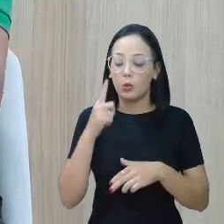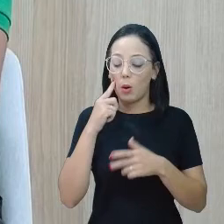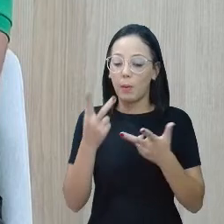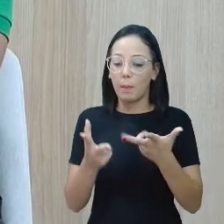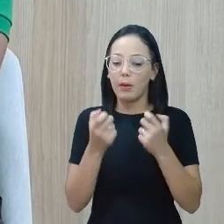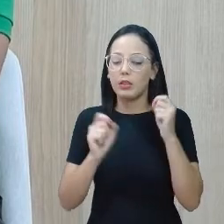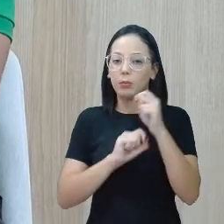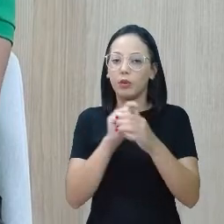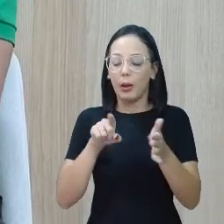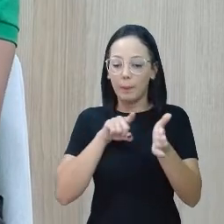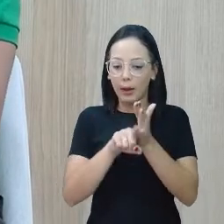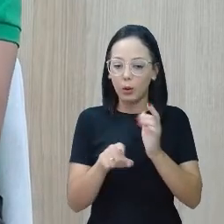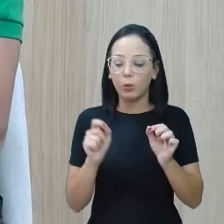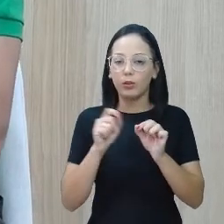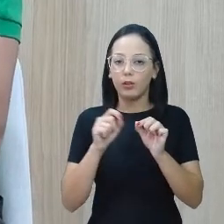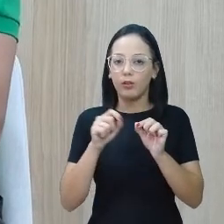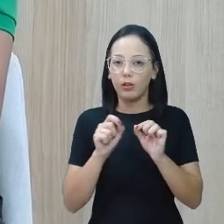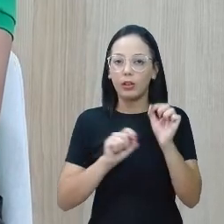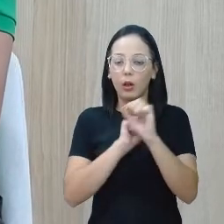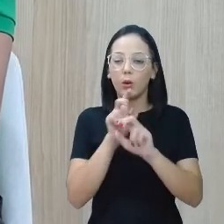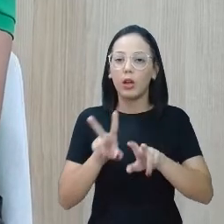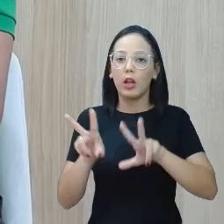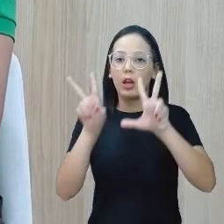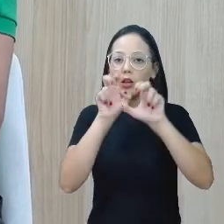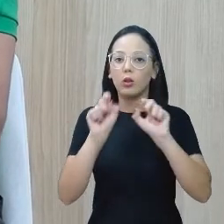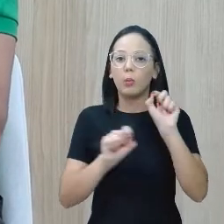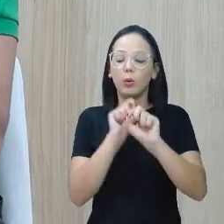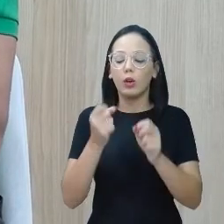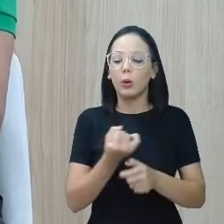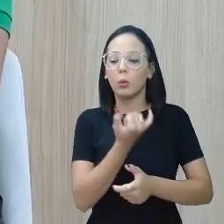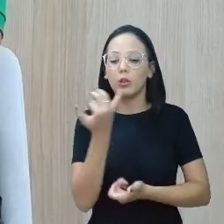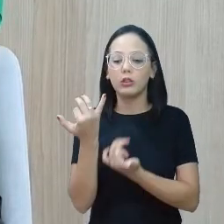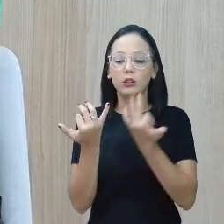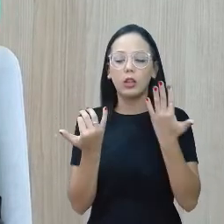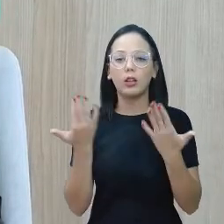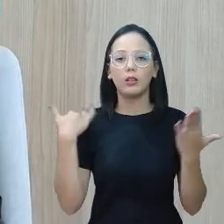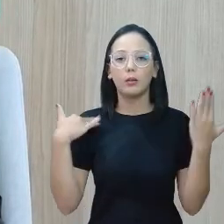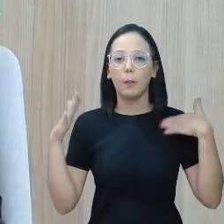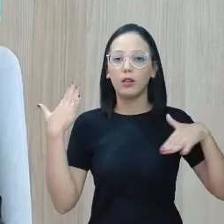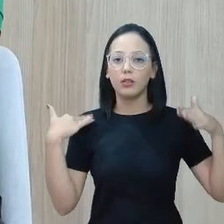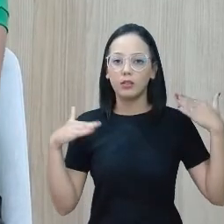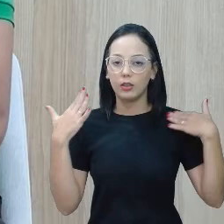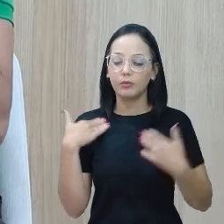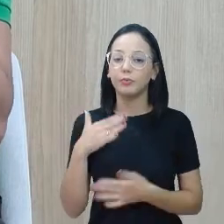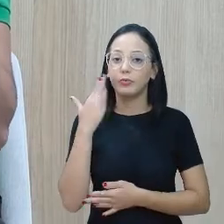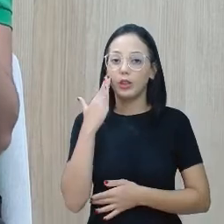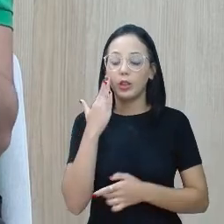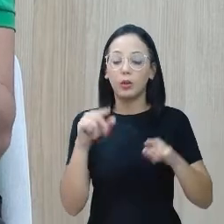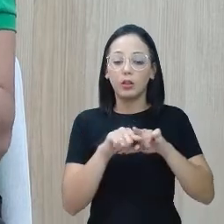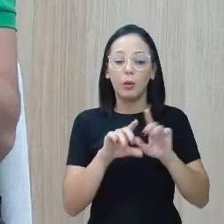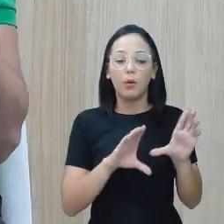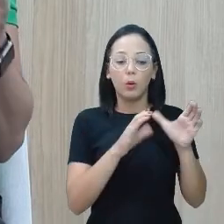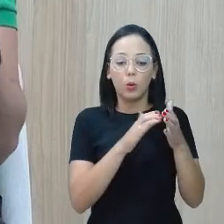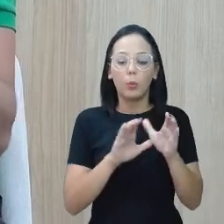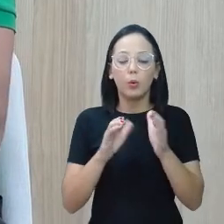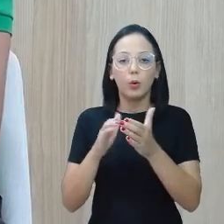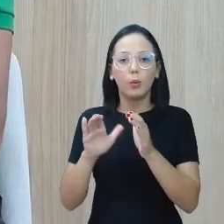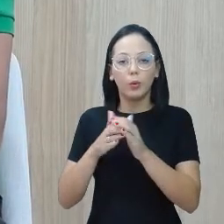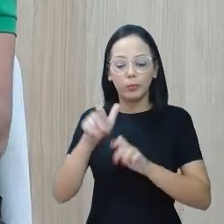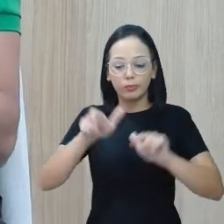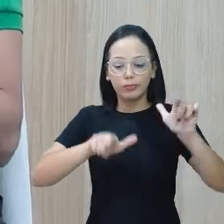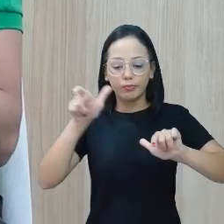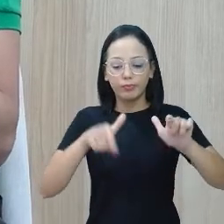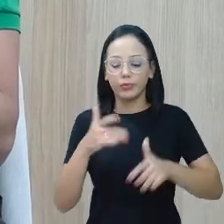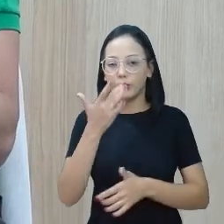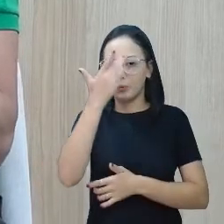que a pergunta que foi feita ali é em relação à quantidade de passeios, tá bom? E esses grupos de pessoas